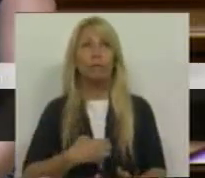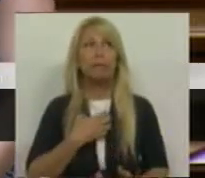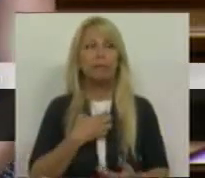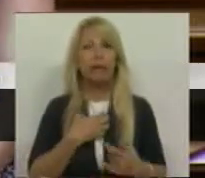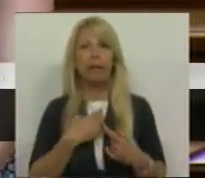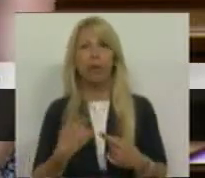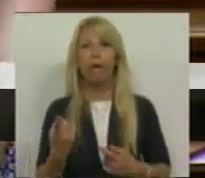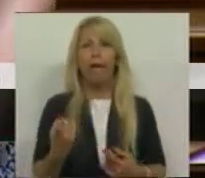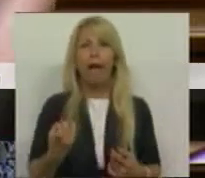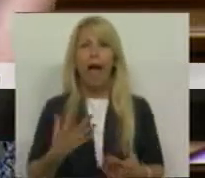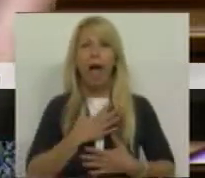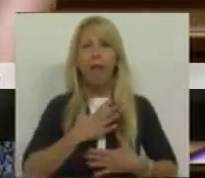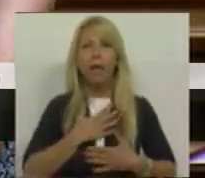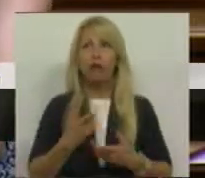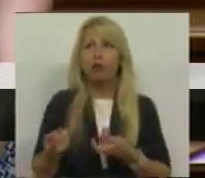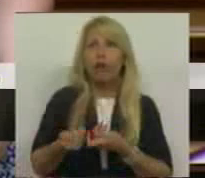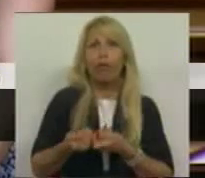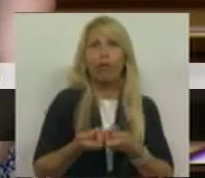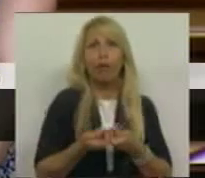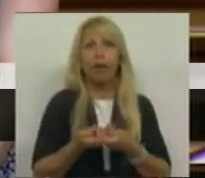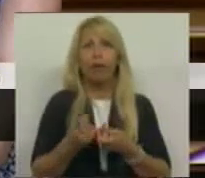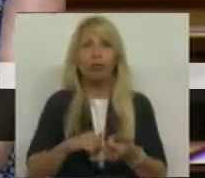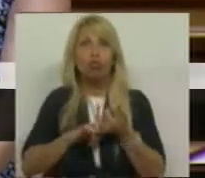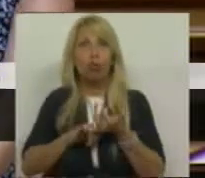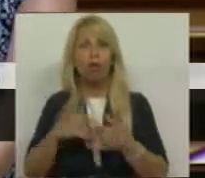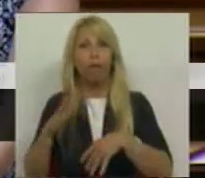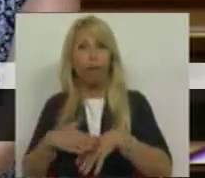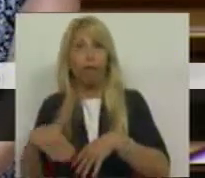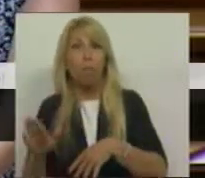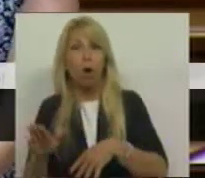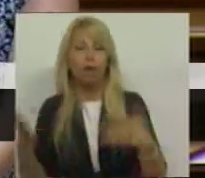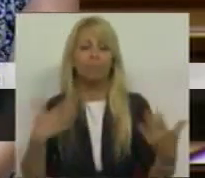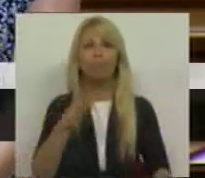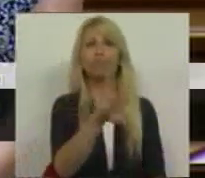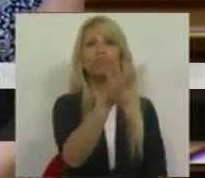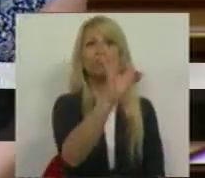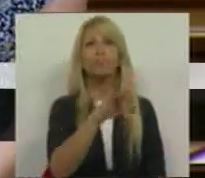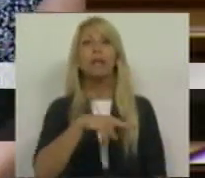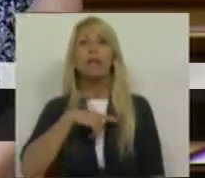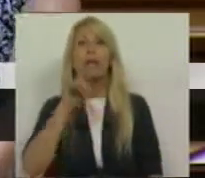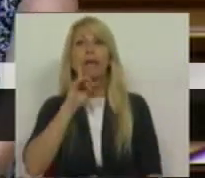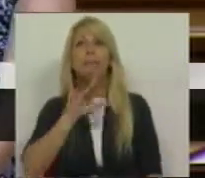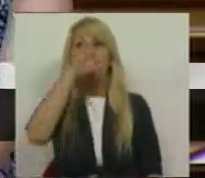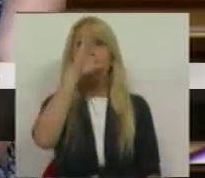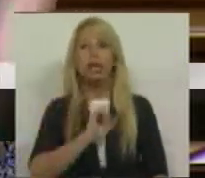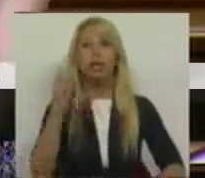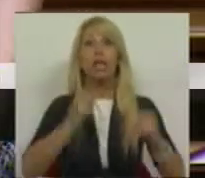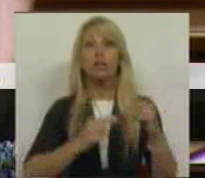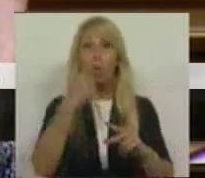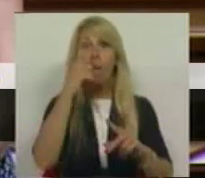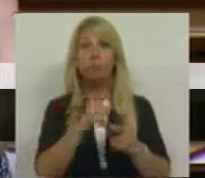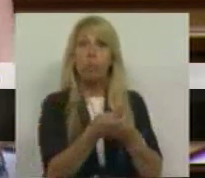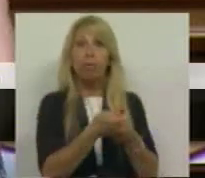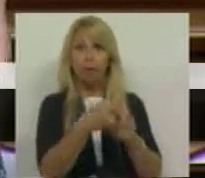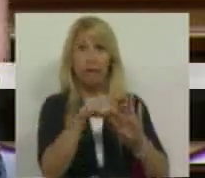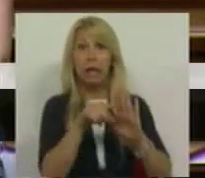amigos mais próximos e que se foram, escolhe para Ministra das Finanças uma pessoa mesmo muito próxima. O critério só pode